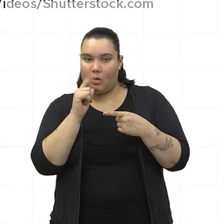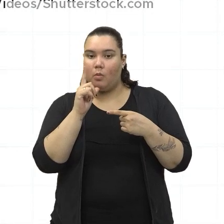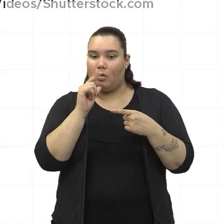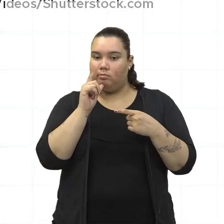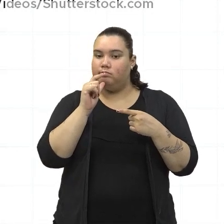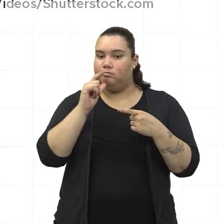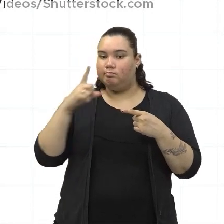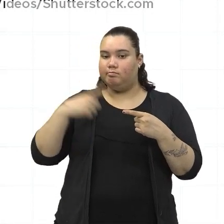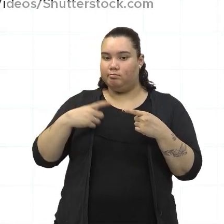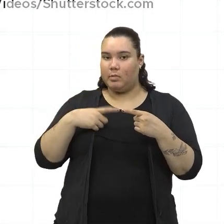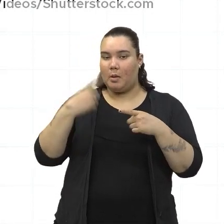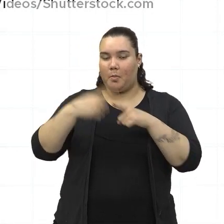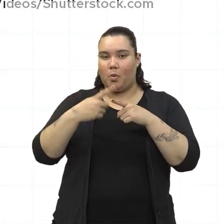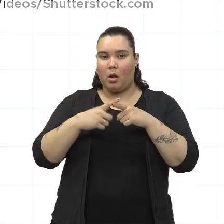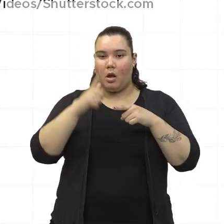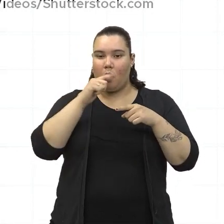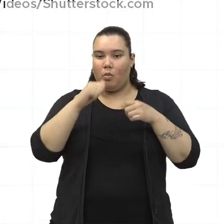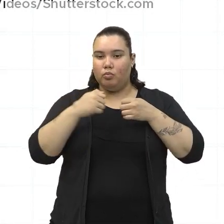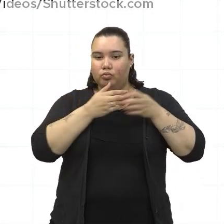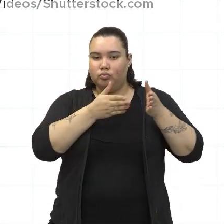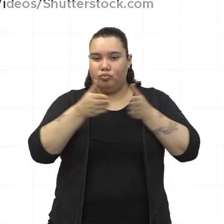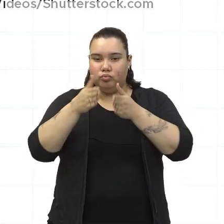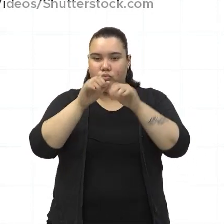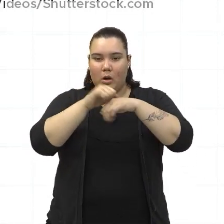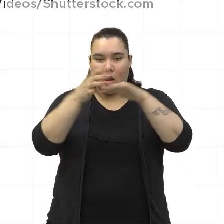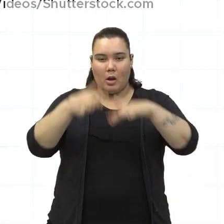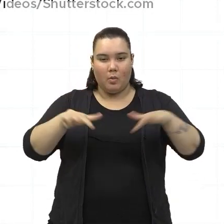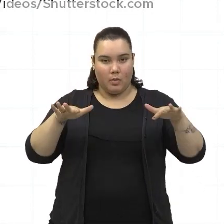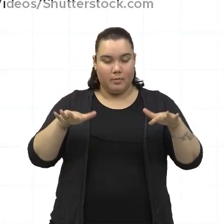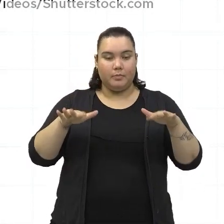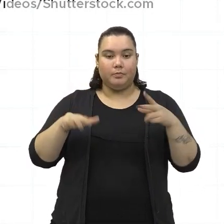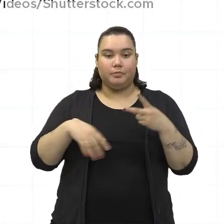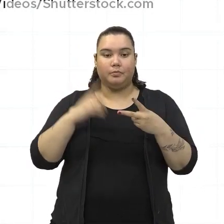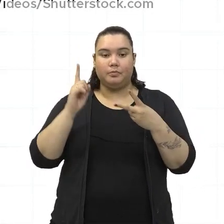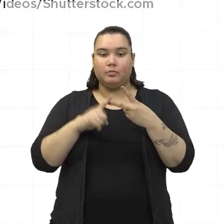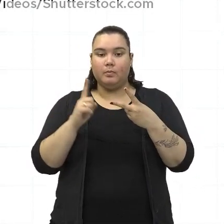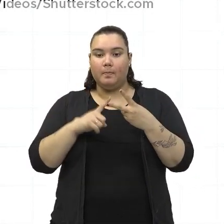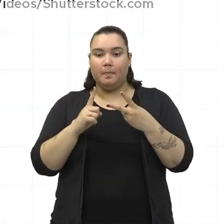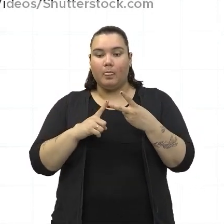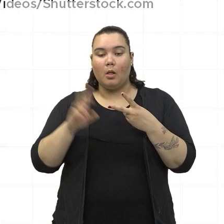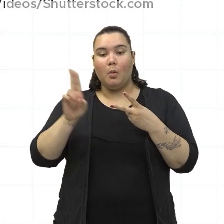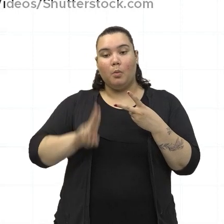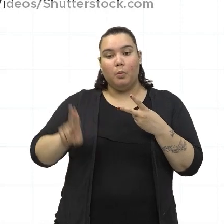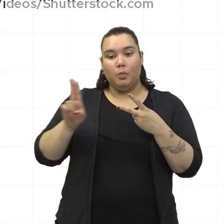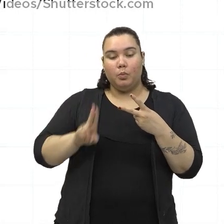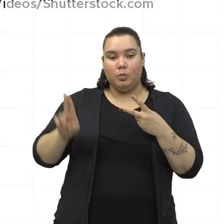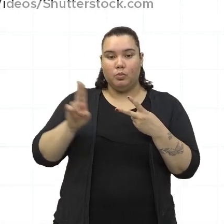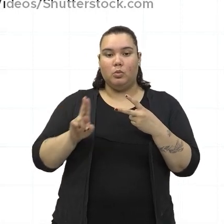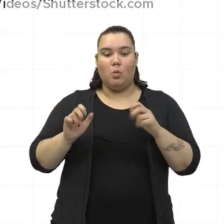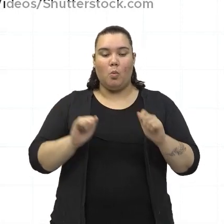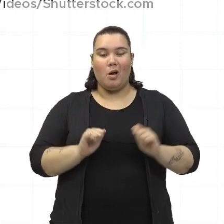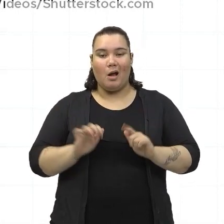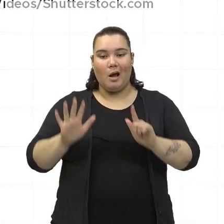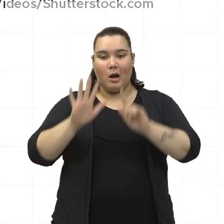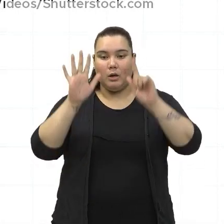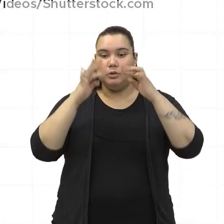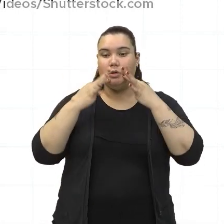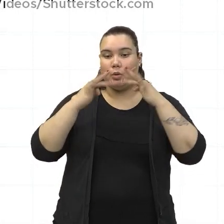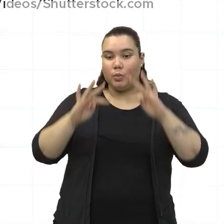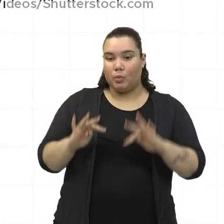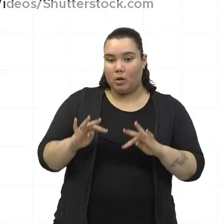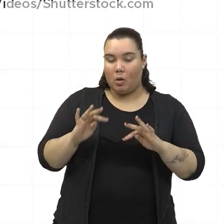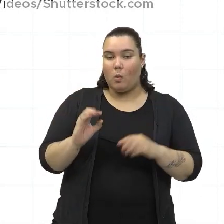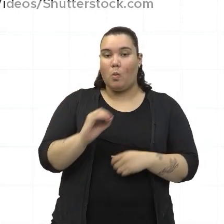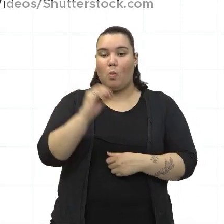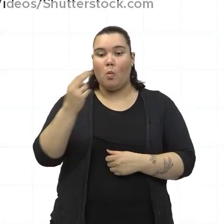nós temos aí no nosso país, o potencial hidráulico. Termoelétrica, que vai ser oriunda ali da queima do gás natural ou do carvão